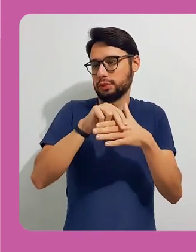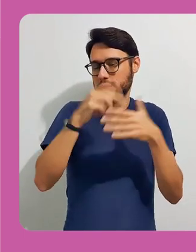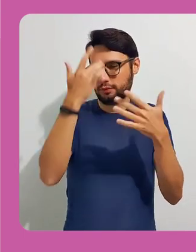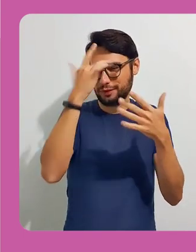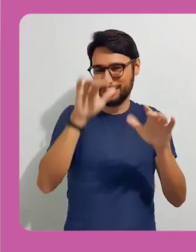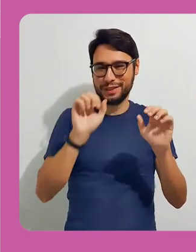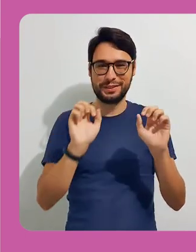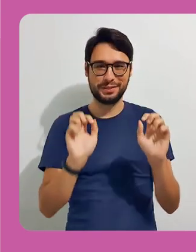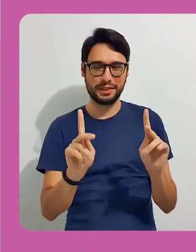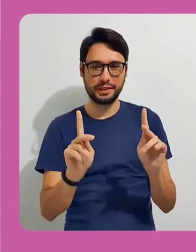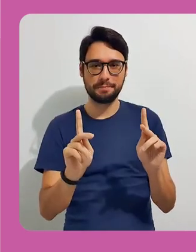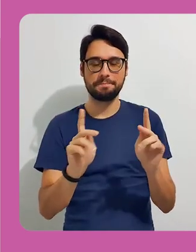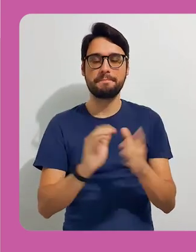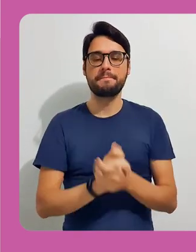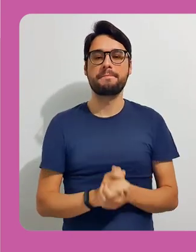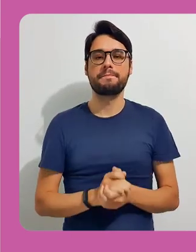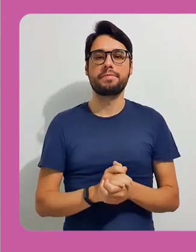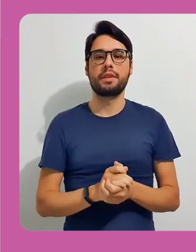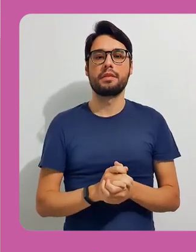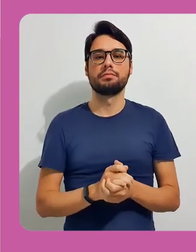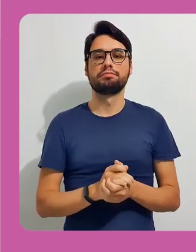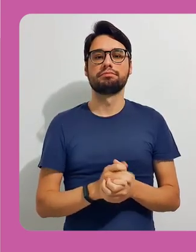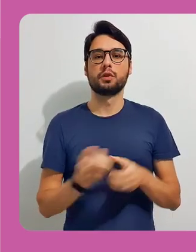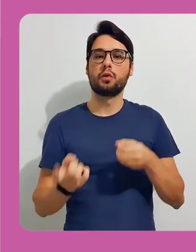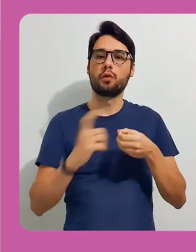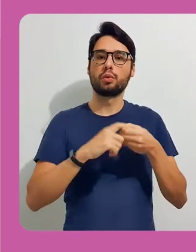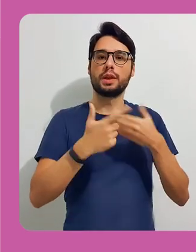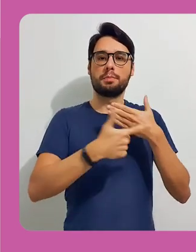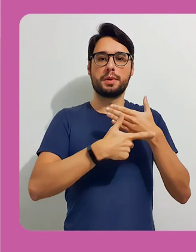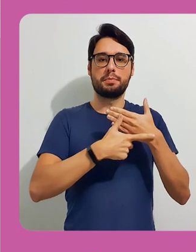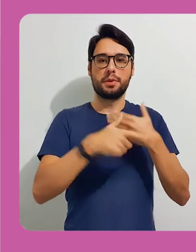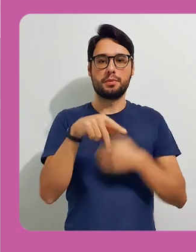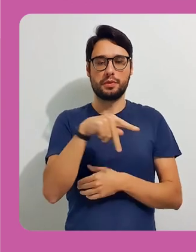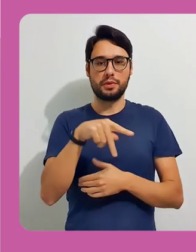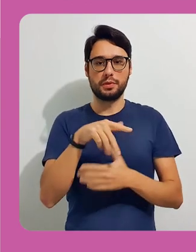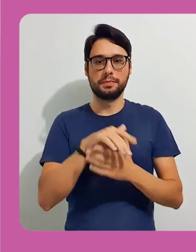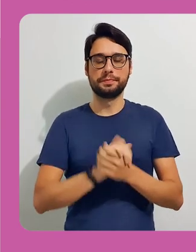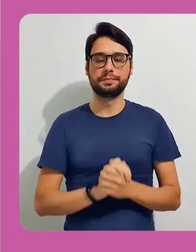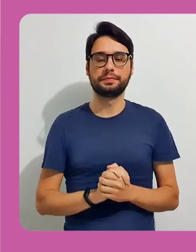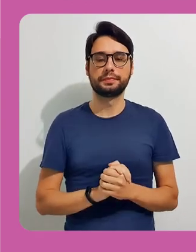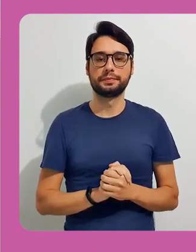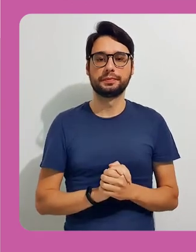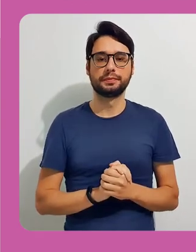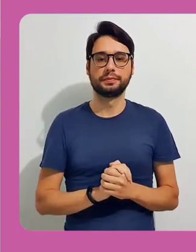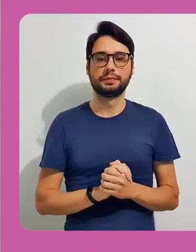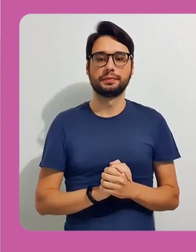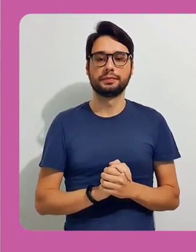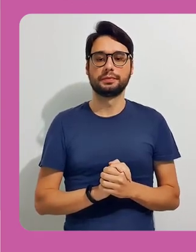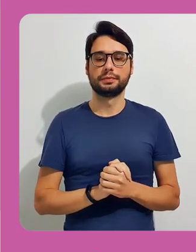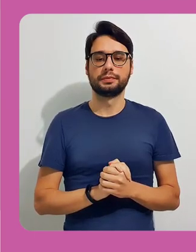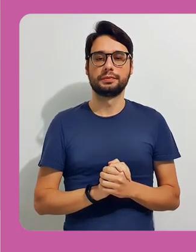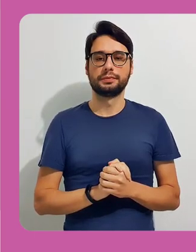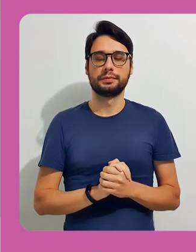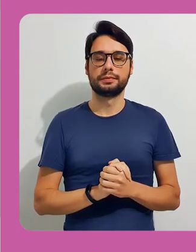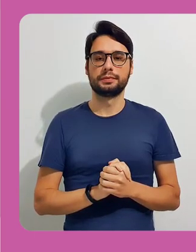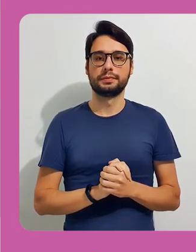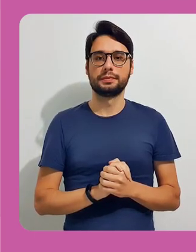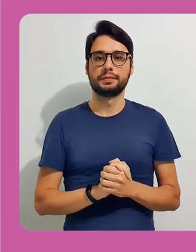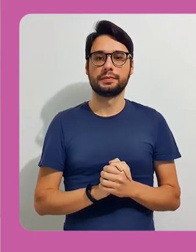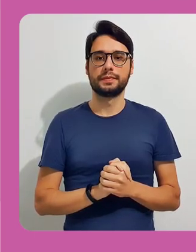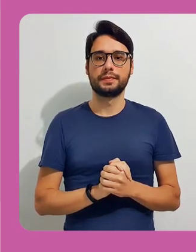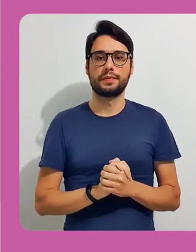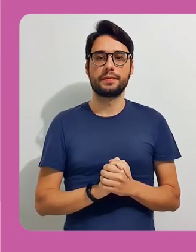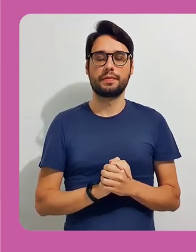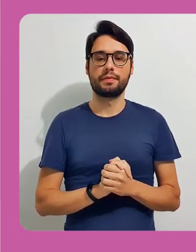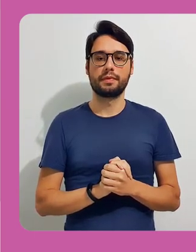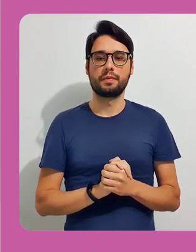e sim envio é ele pode voltar aqui editar e enviar sempre